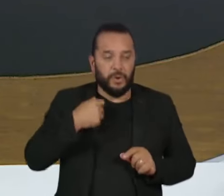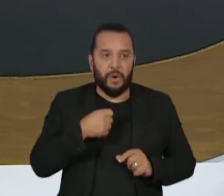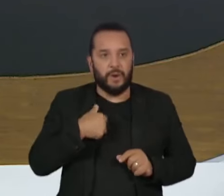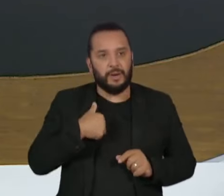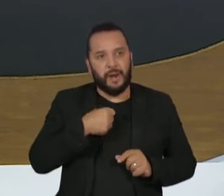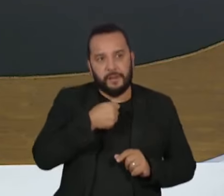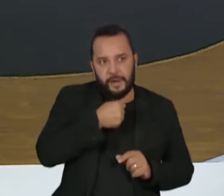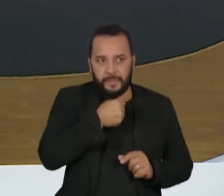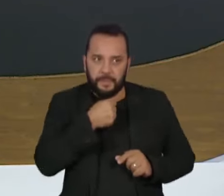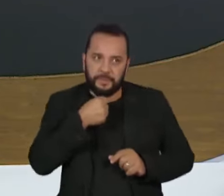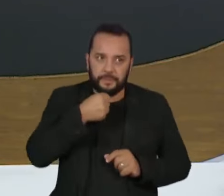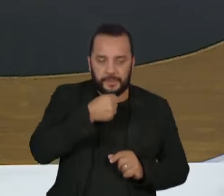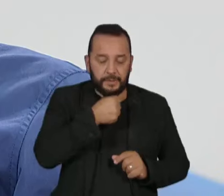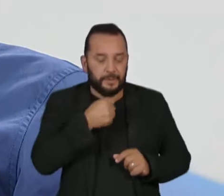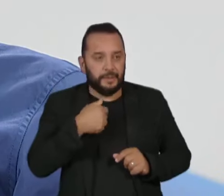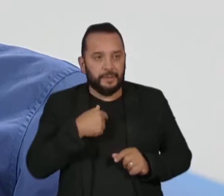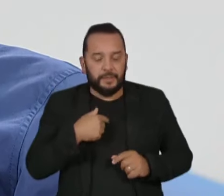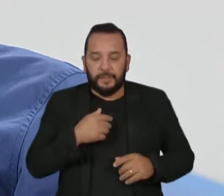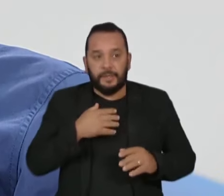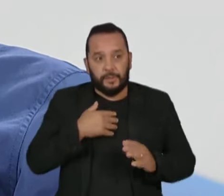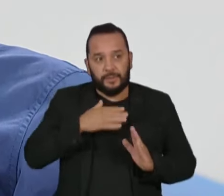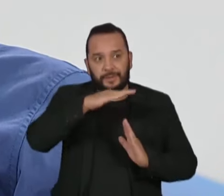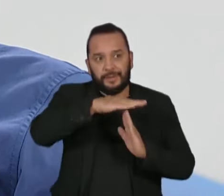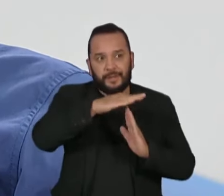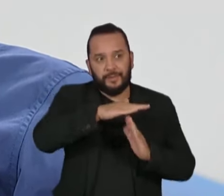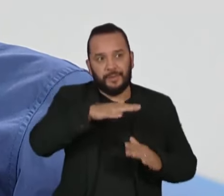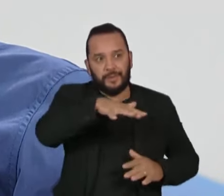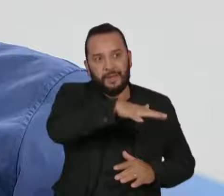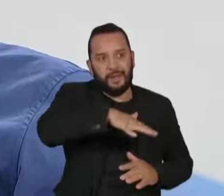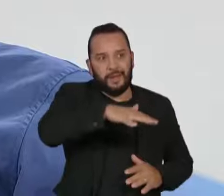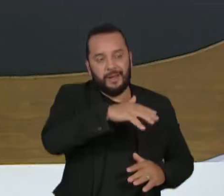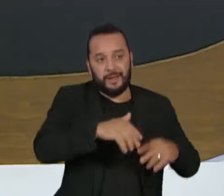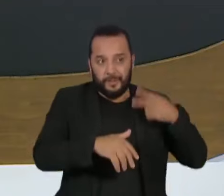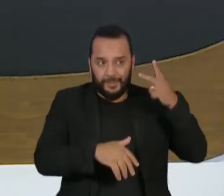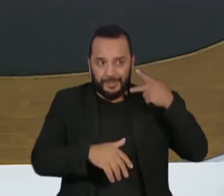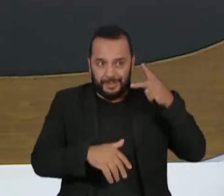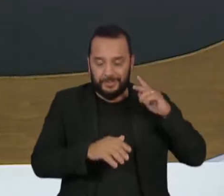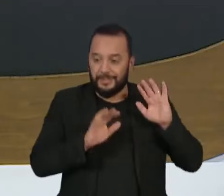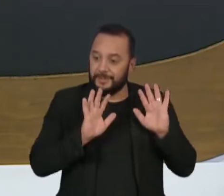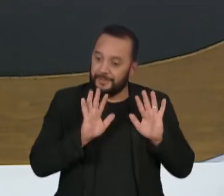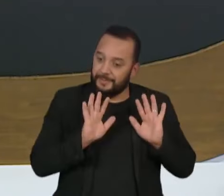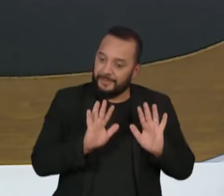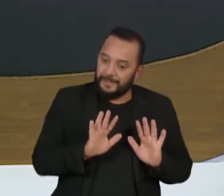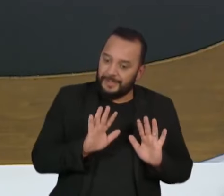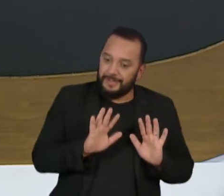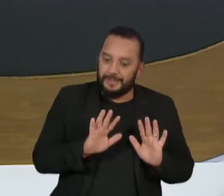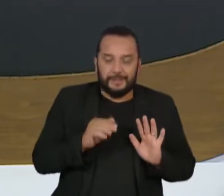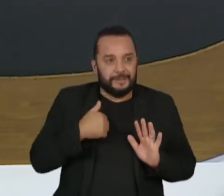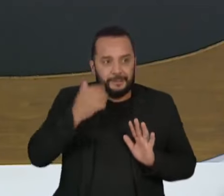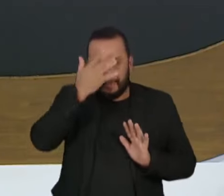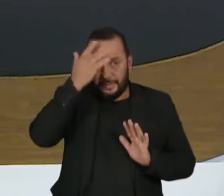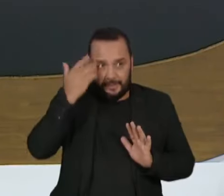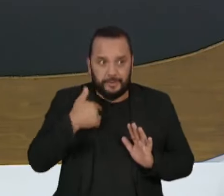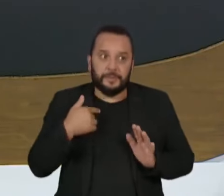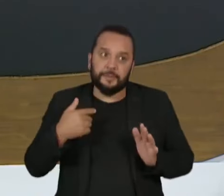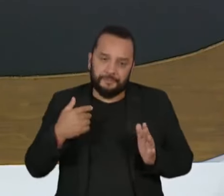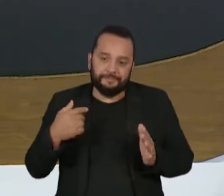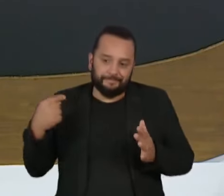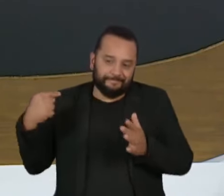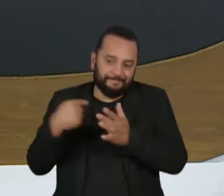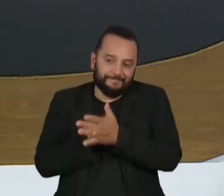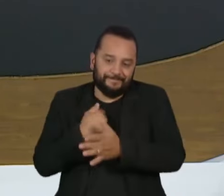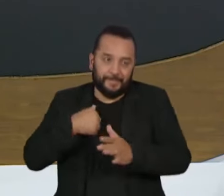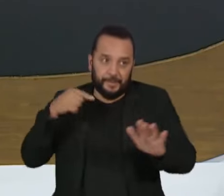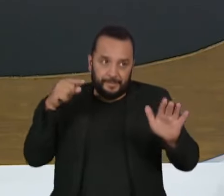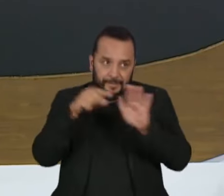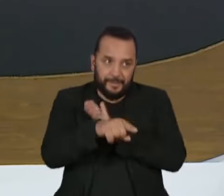que eu cubro há 30 e tantos anos, mas as pessoas não deixam de me pedir para perguntar de política também